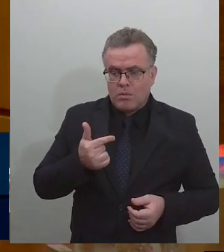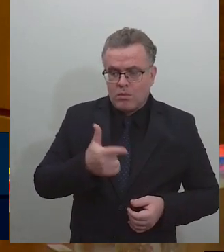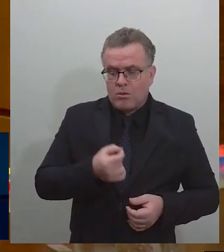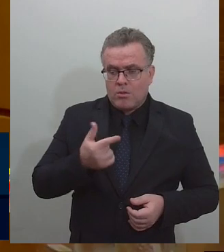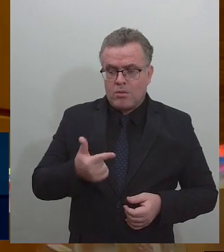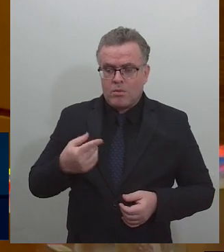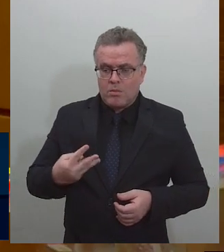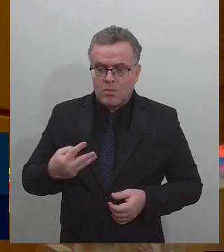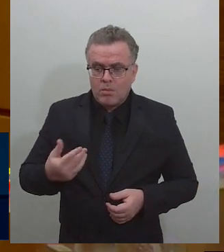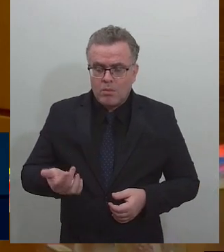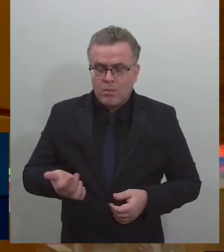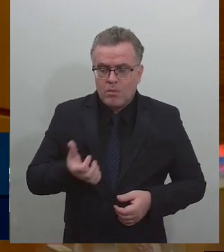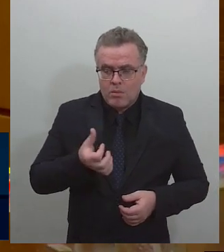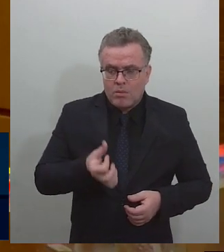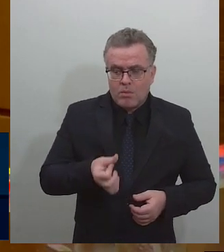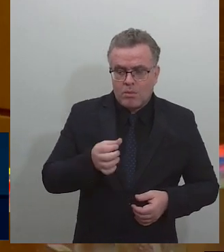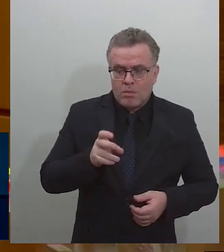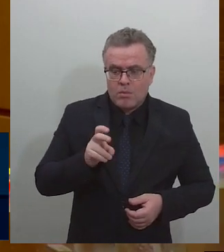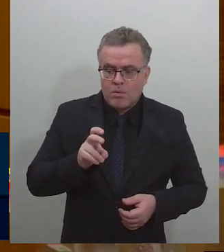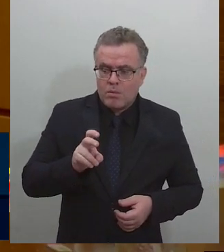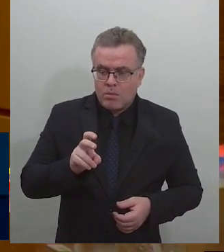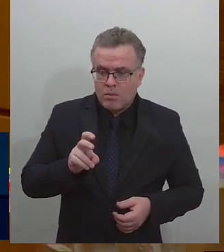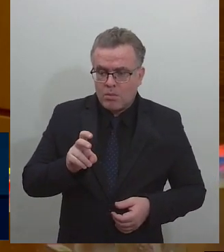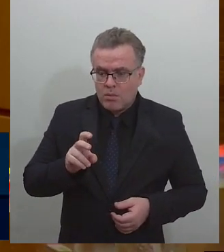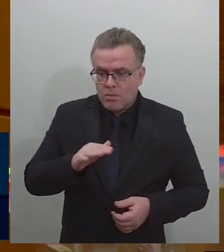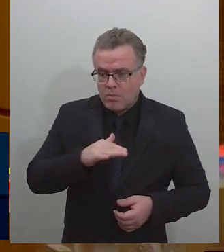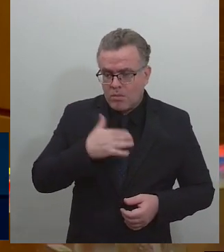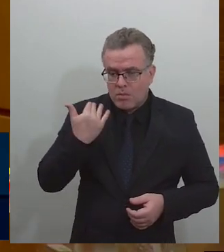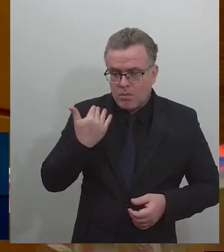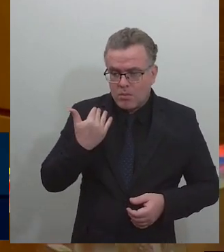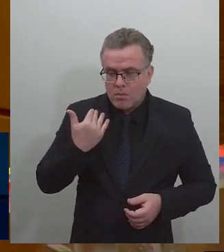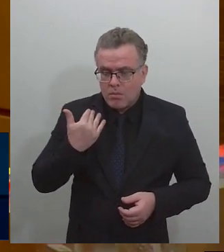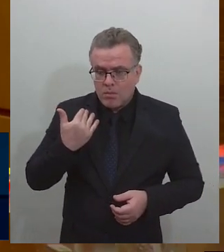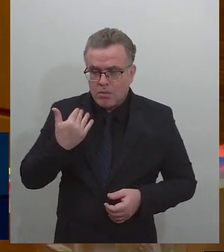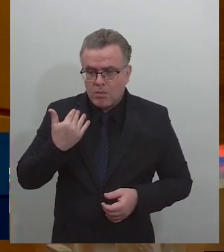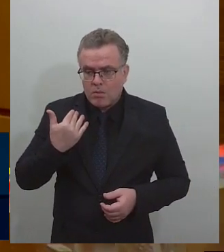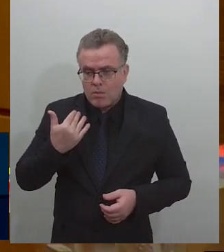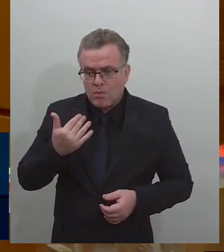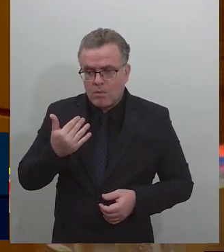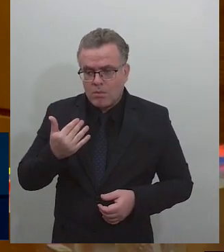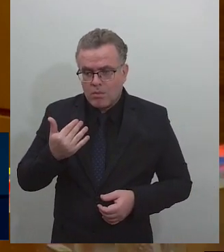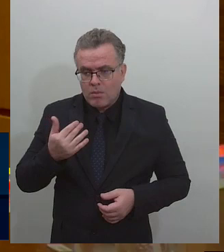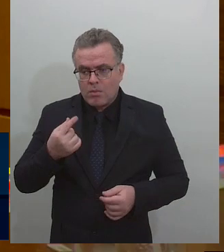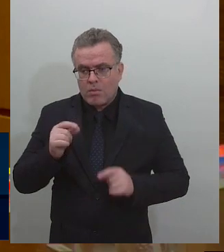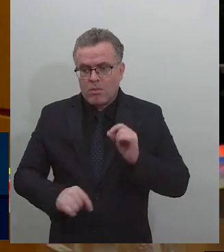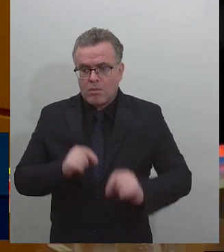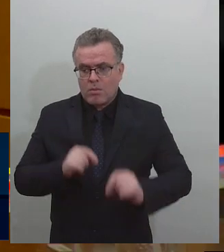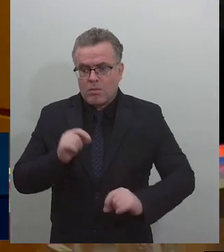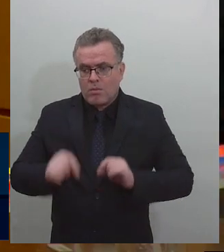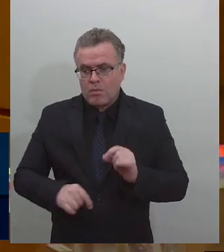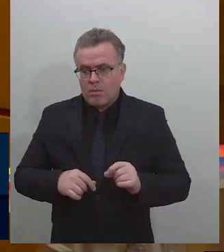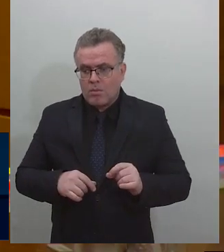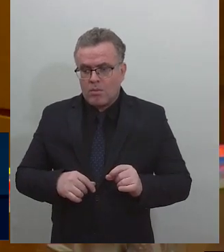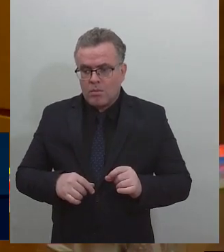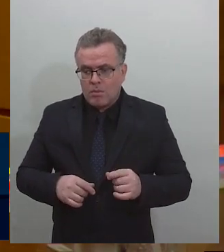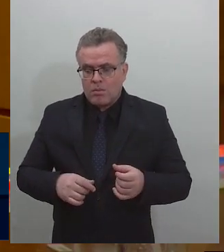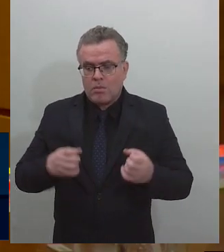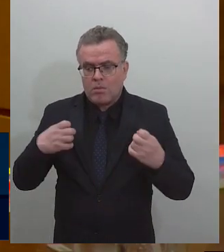65 mortes, né, provocadas pelo condutor ou condutora